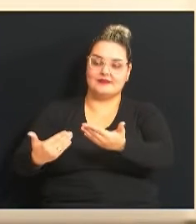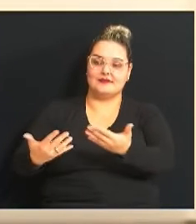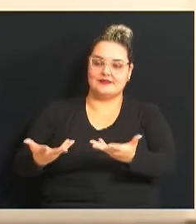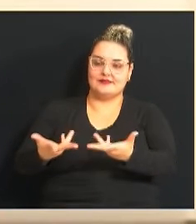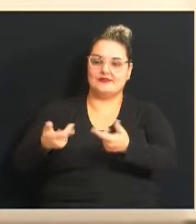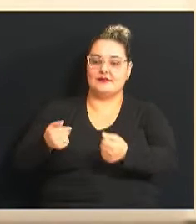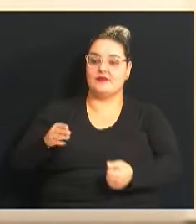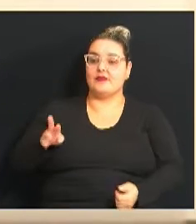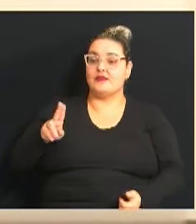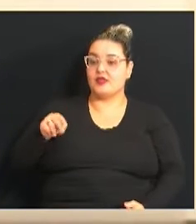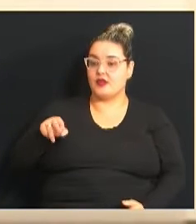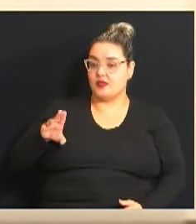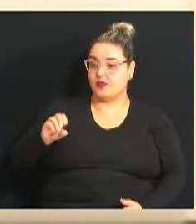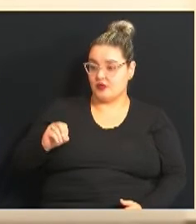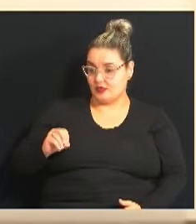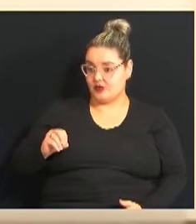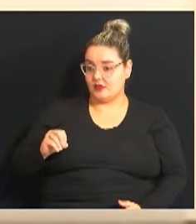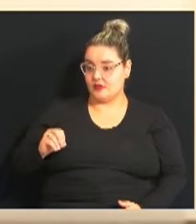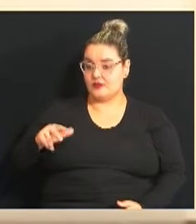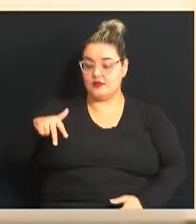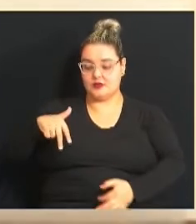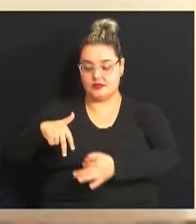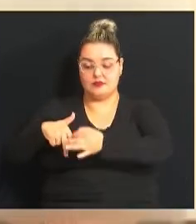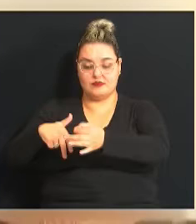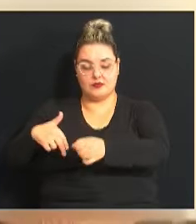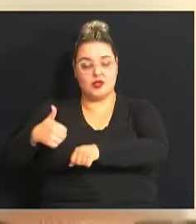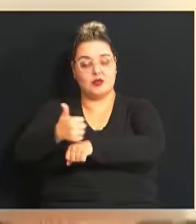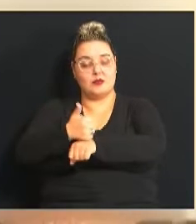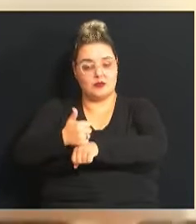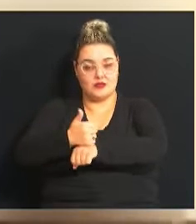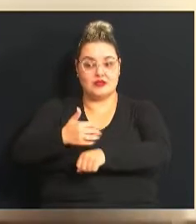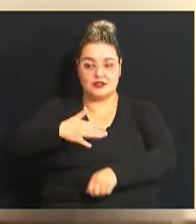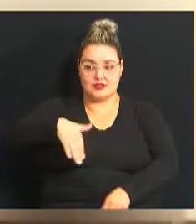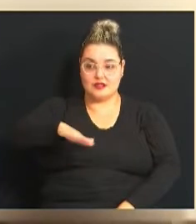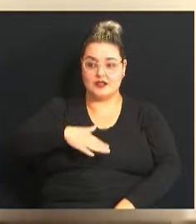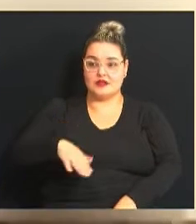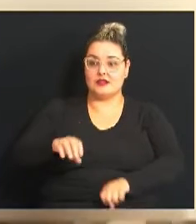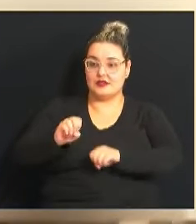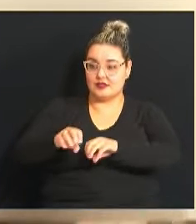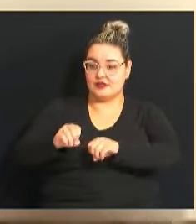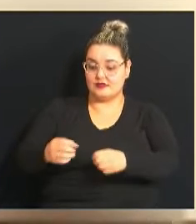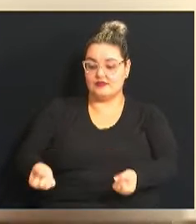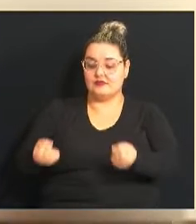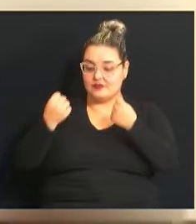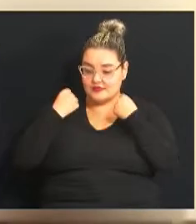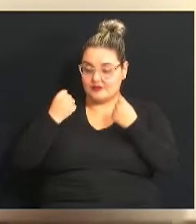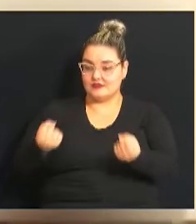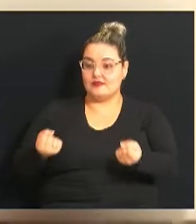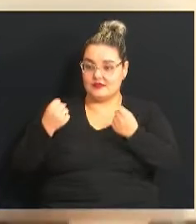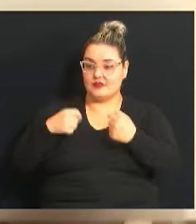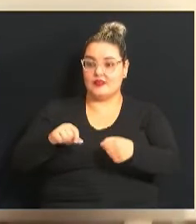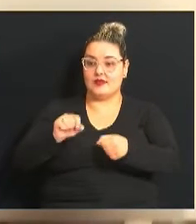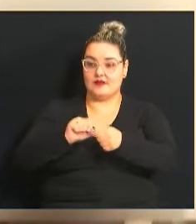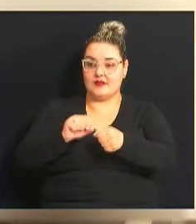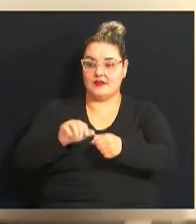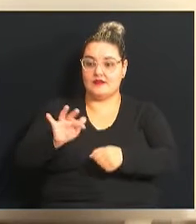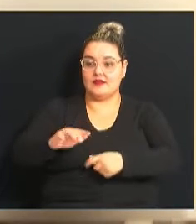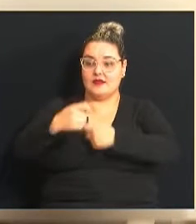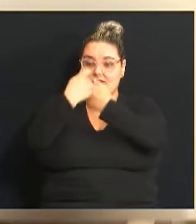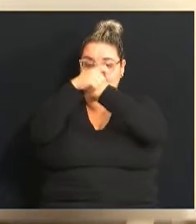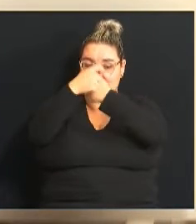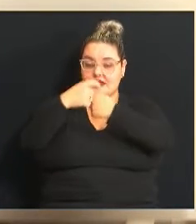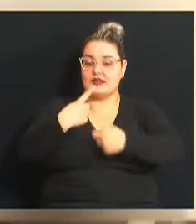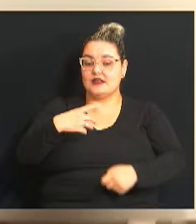Bruno Felipe Gonçalves Golobi, profissional da área de educação física, formado na PUC, já tem 10 anos